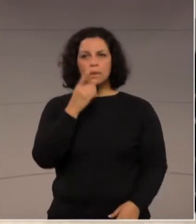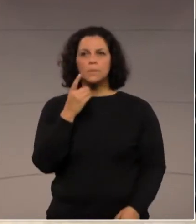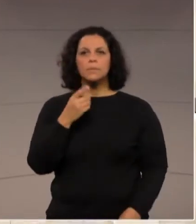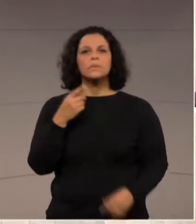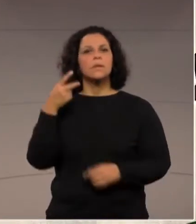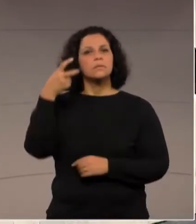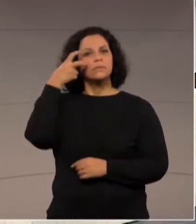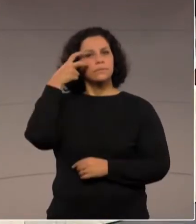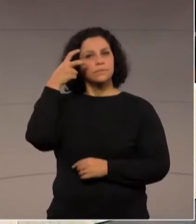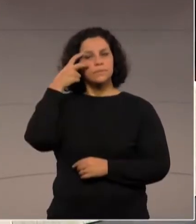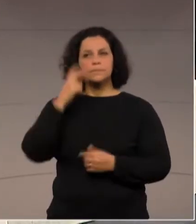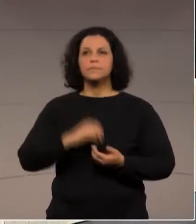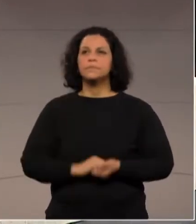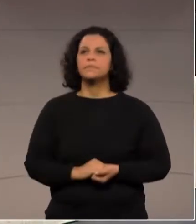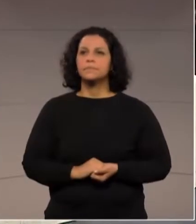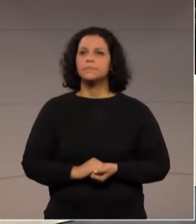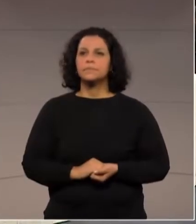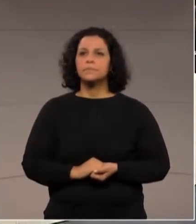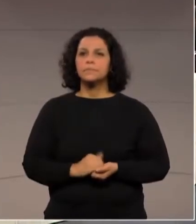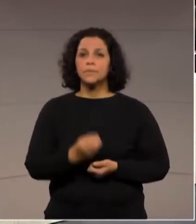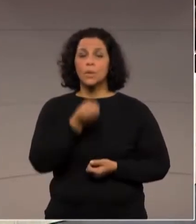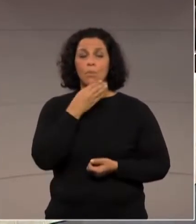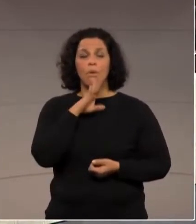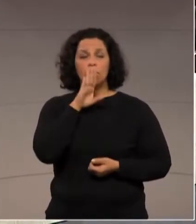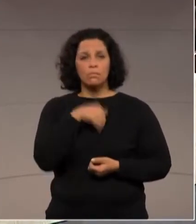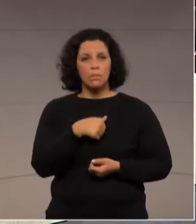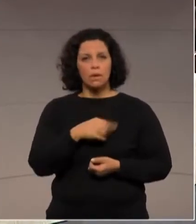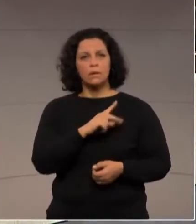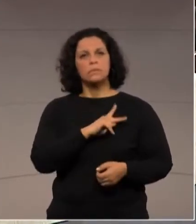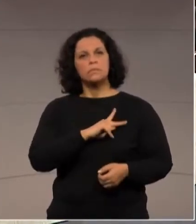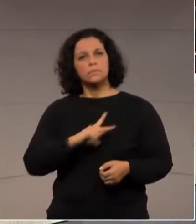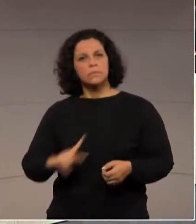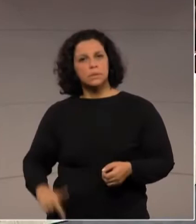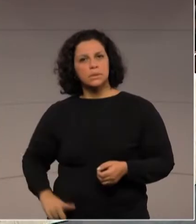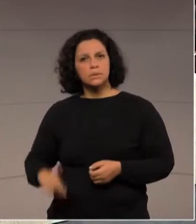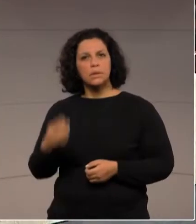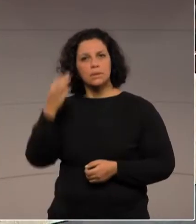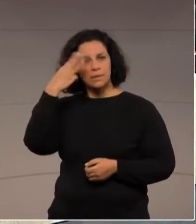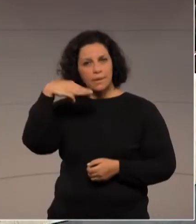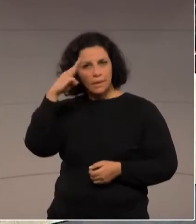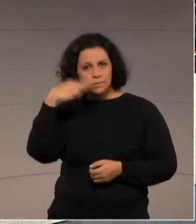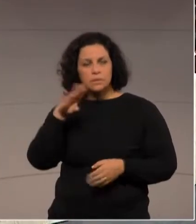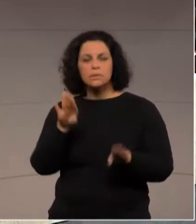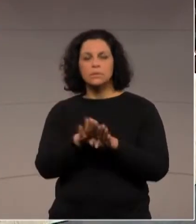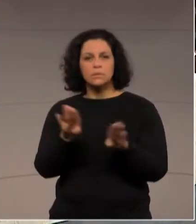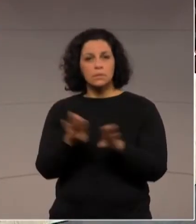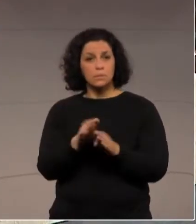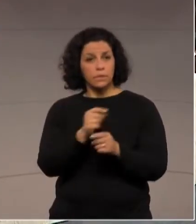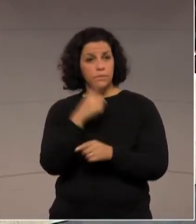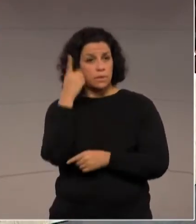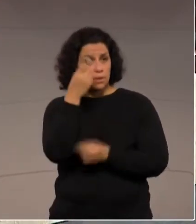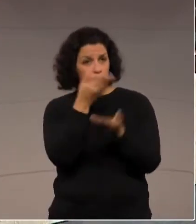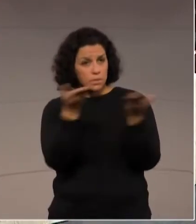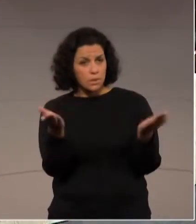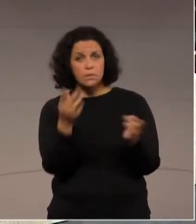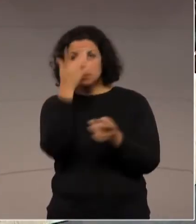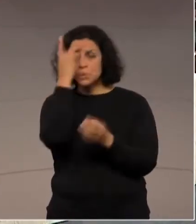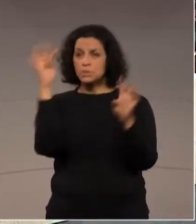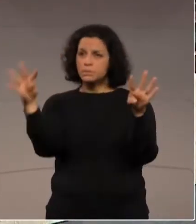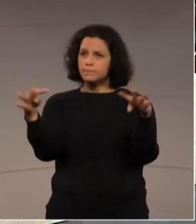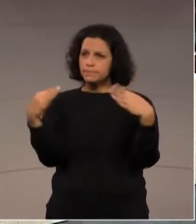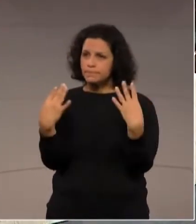boa tarde deputado ter sido nosso presente aos deputados se os deputados aqui presentes público que acompanha